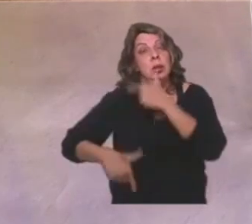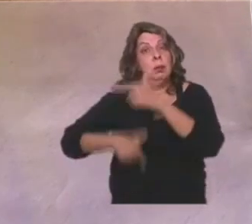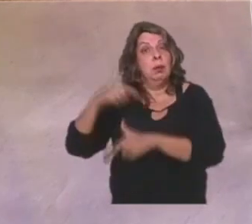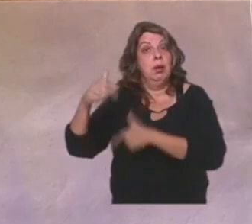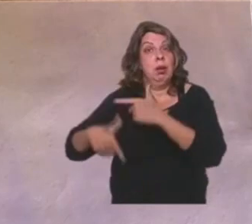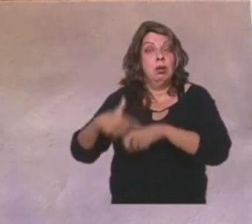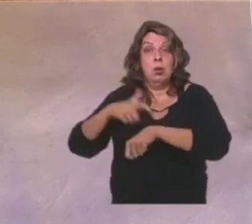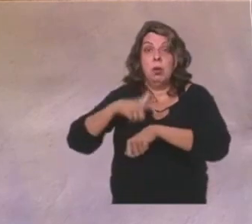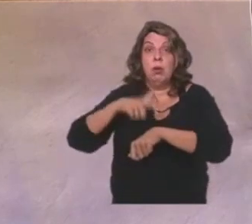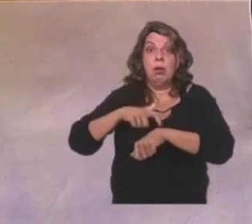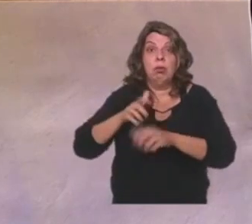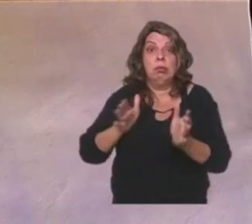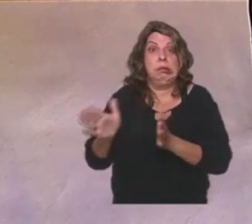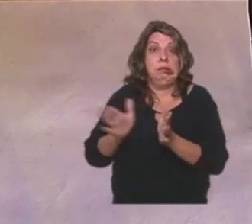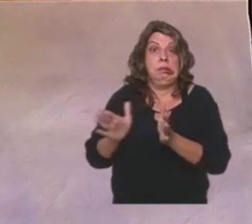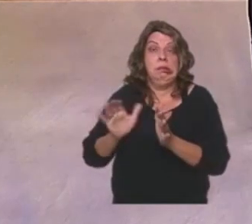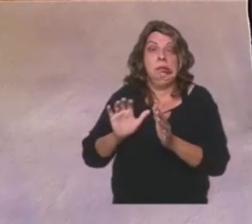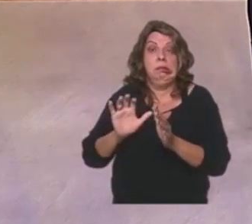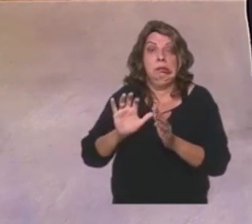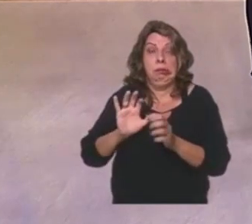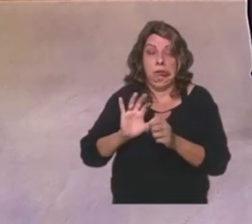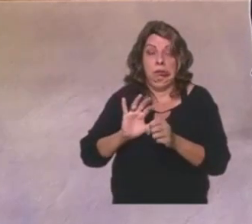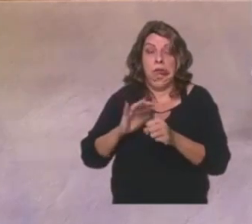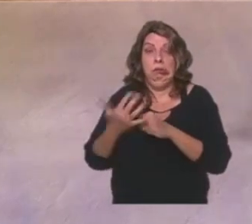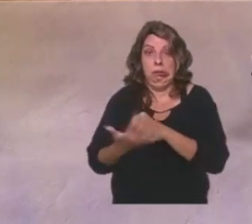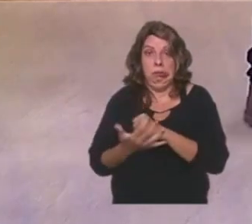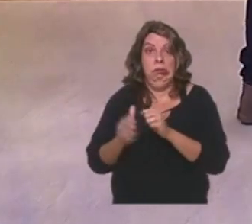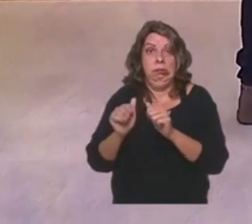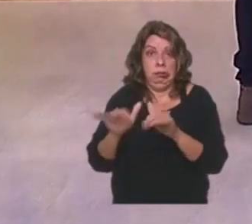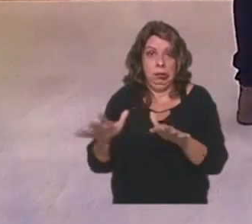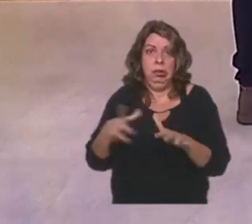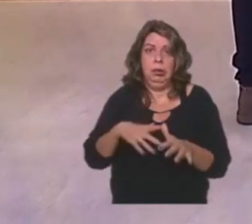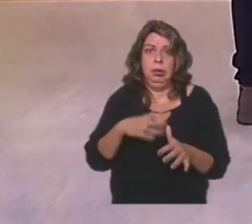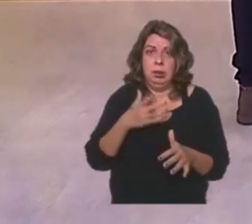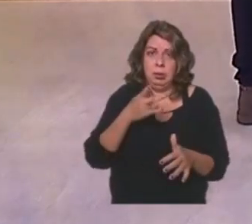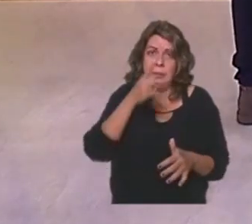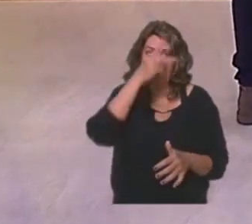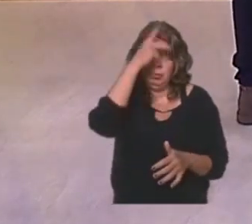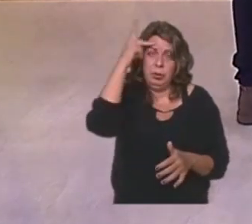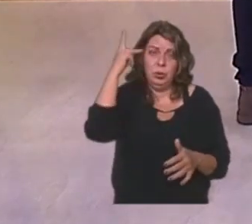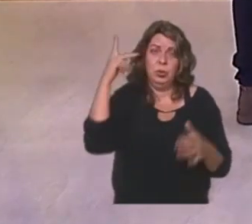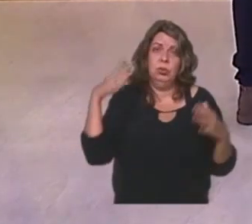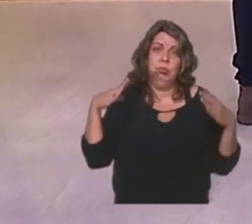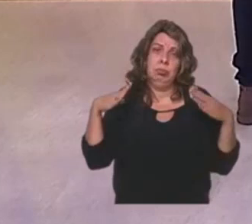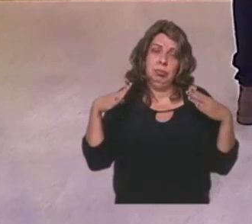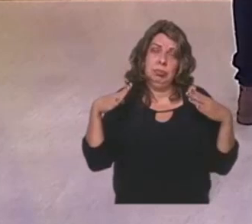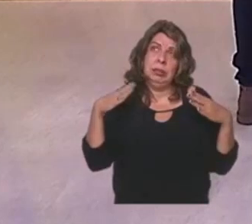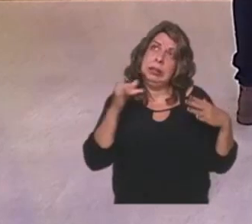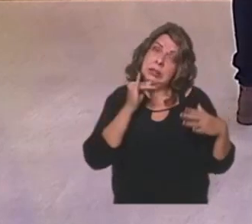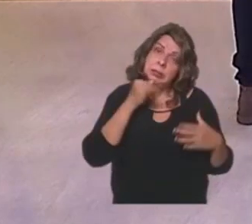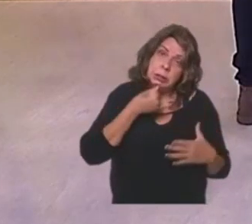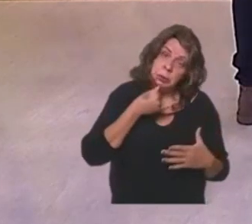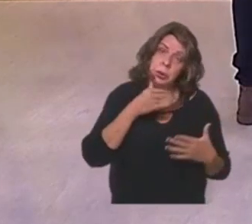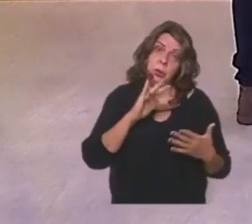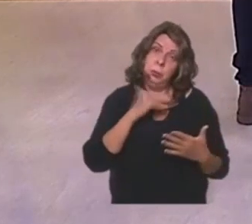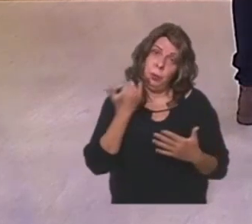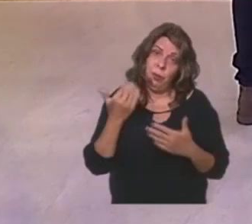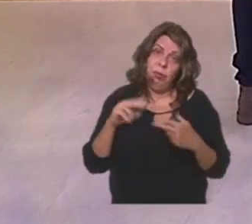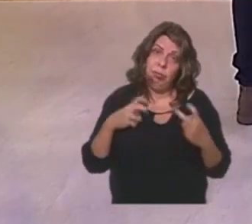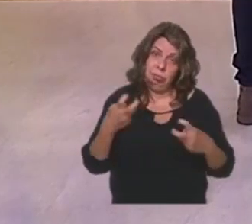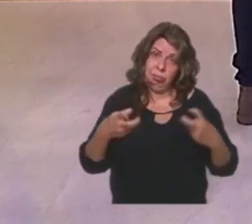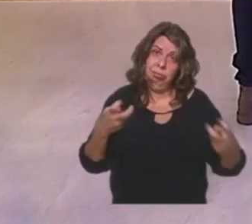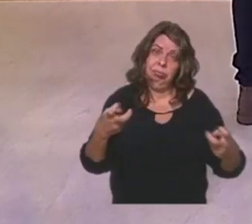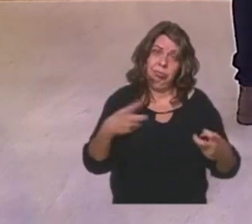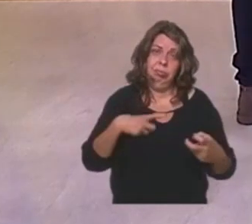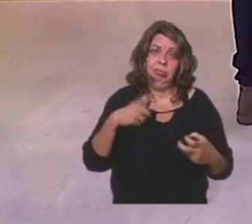momento tão difícil de pandemia, né, Ula? Nós perdemos aí alguns anjinhos durante esses meses, e vocês conseguiram dar